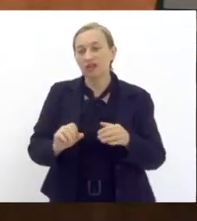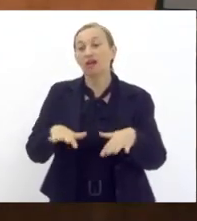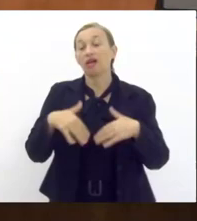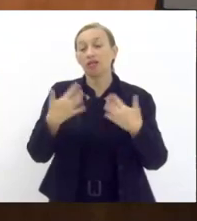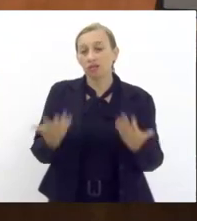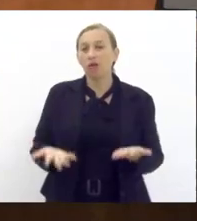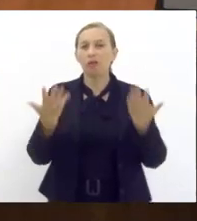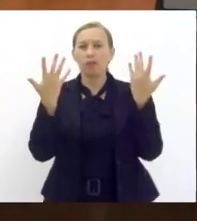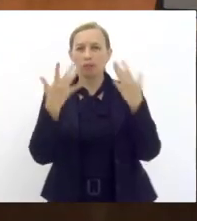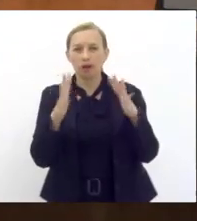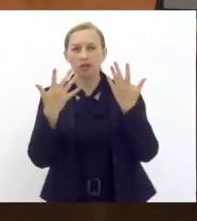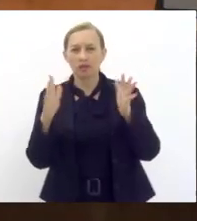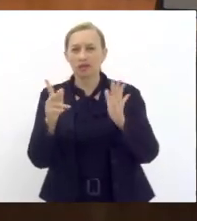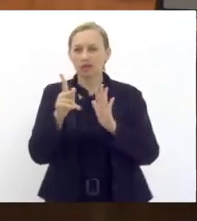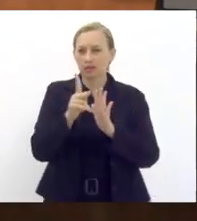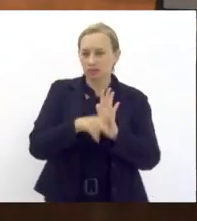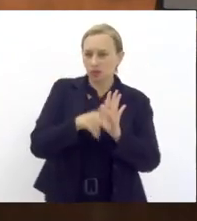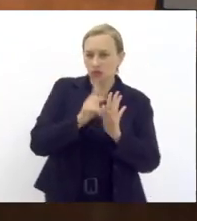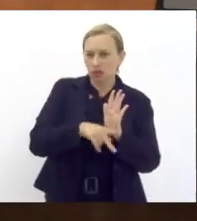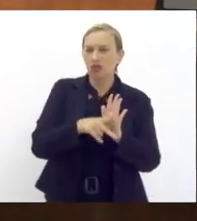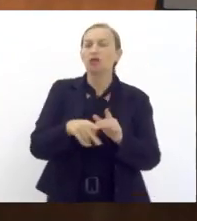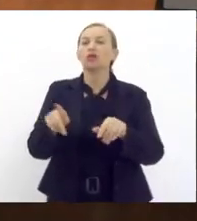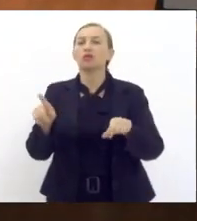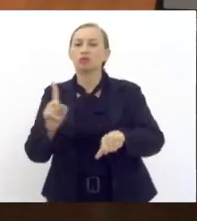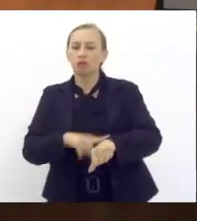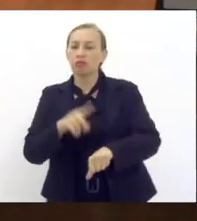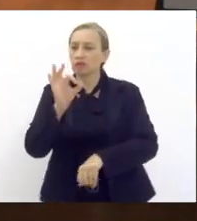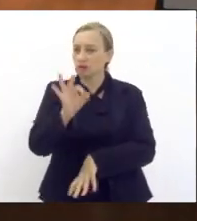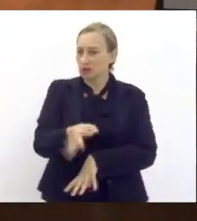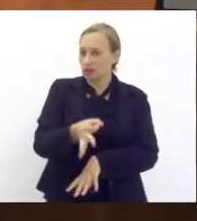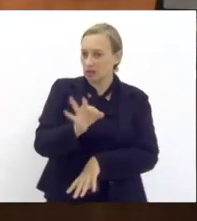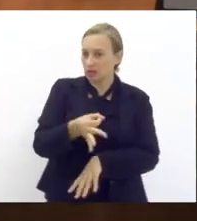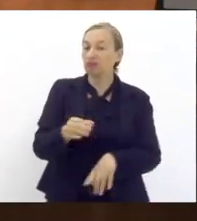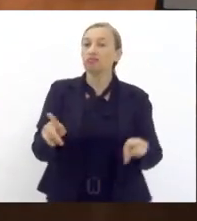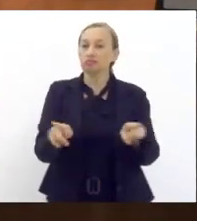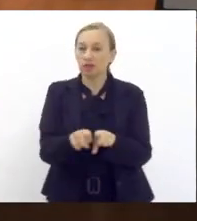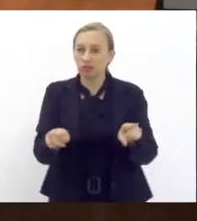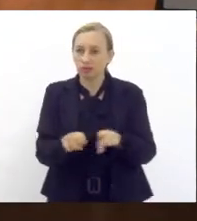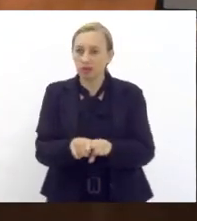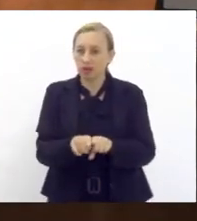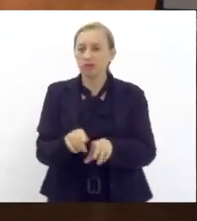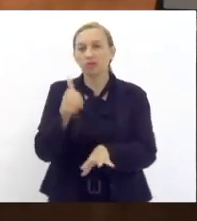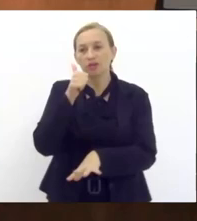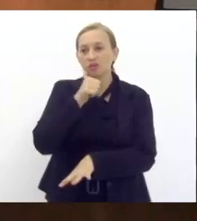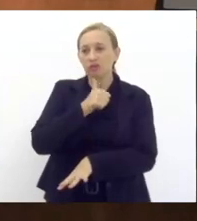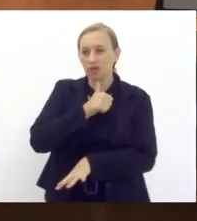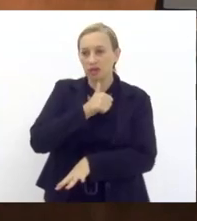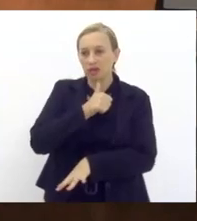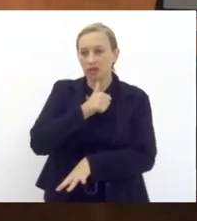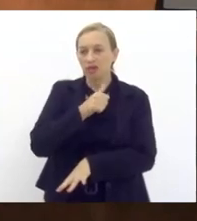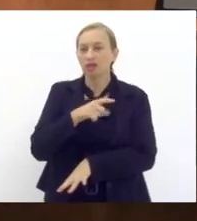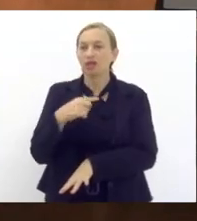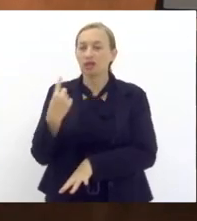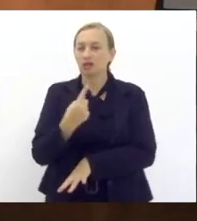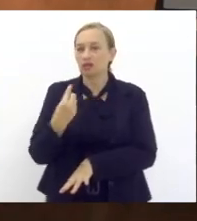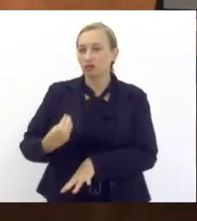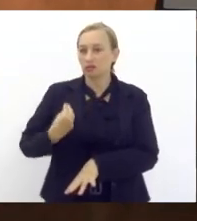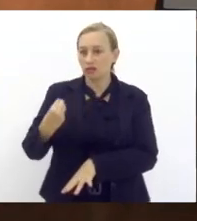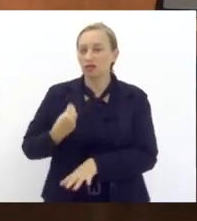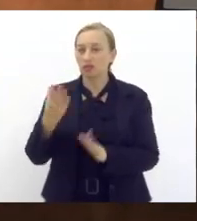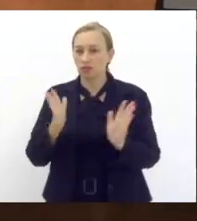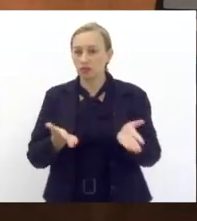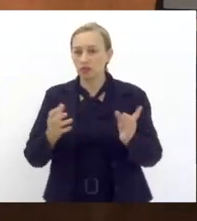a autoria desse projeto e dizer que ele vem num momento muito importante também para as mulheres a qual nós estamos vivendo hoje